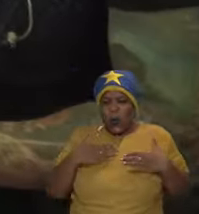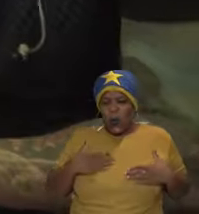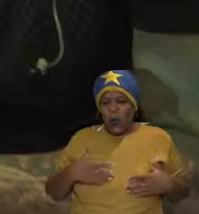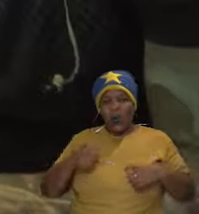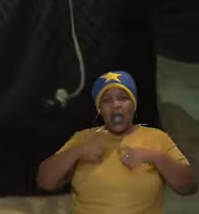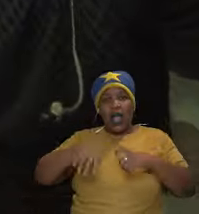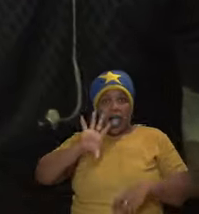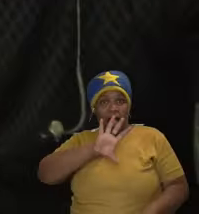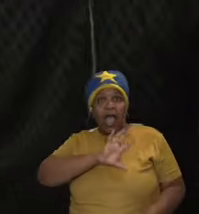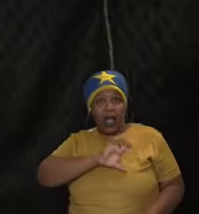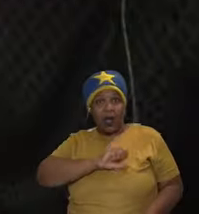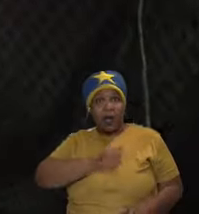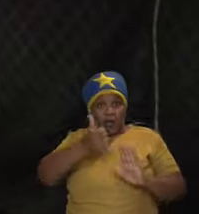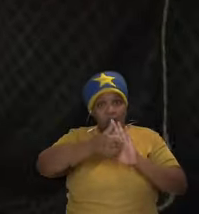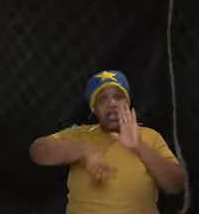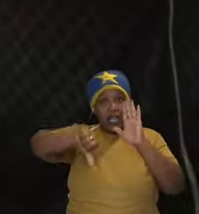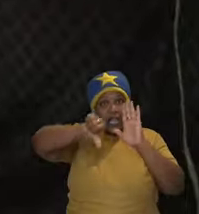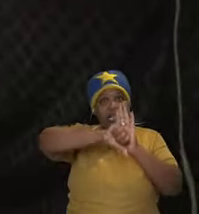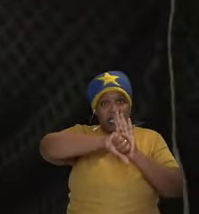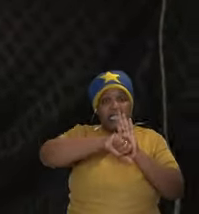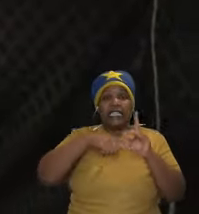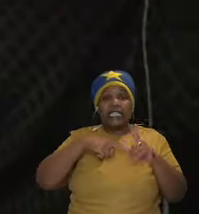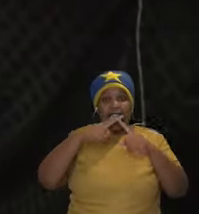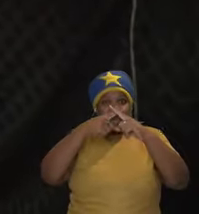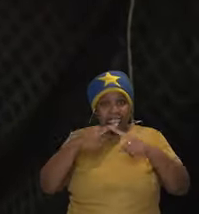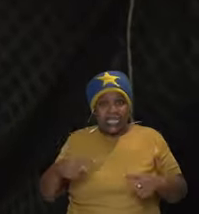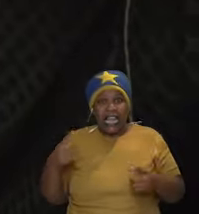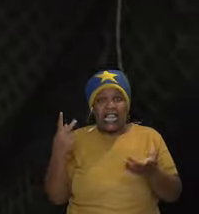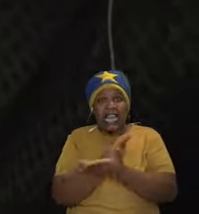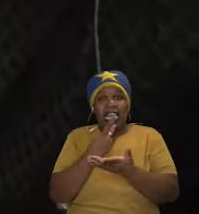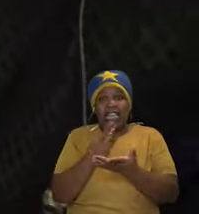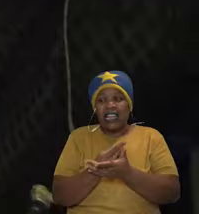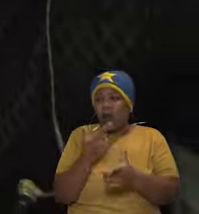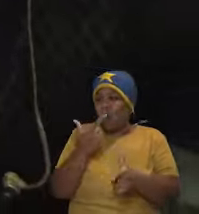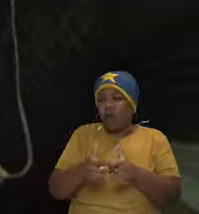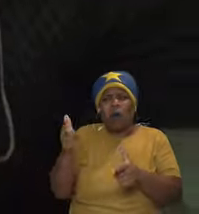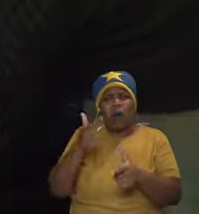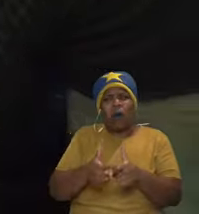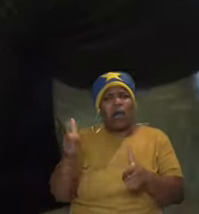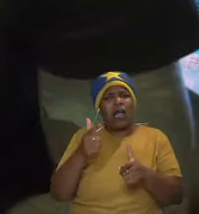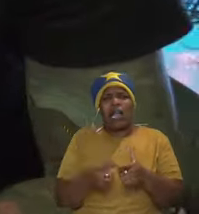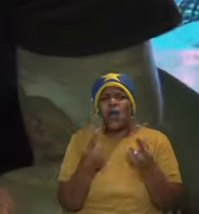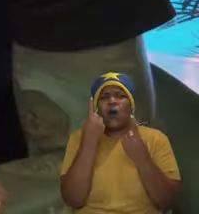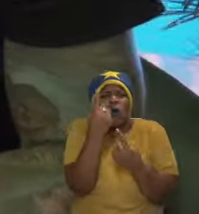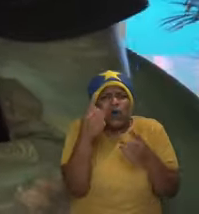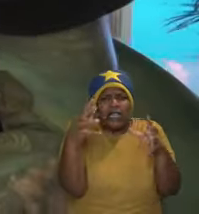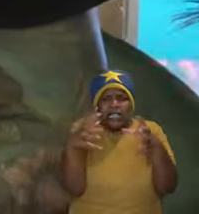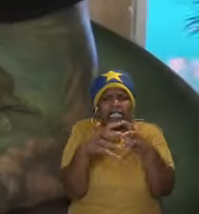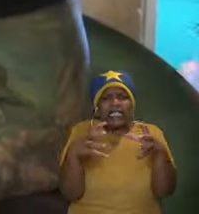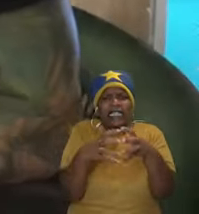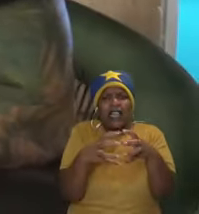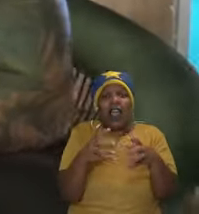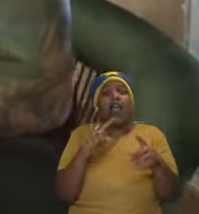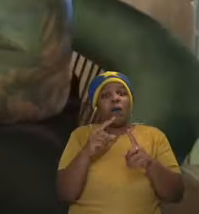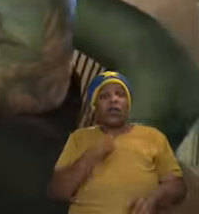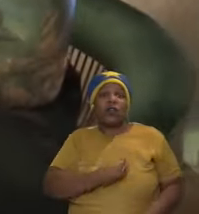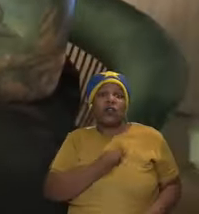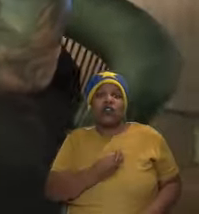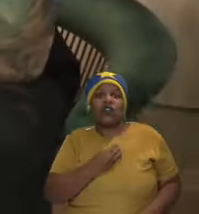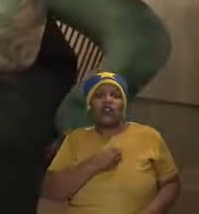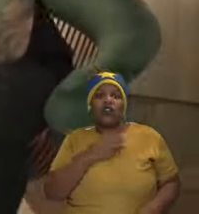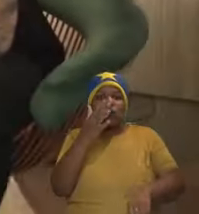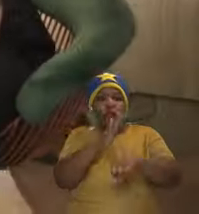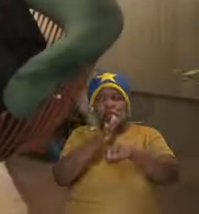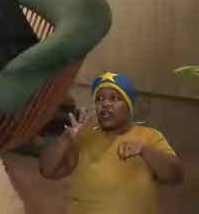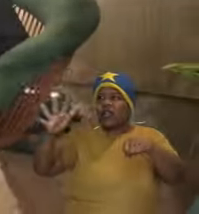Amor criminal, mil dilemas, mil sequelas em uma só cena. Sobreviver a teu brilho